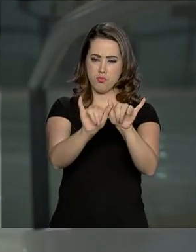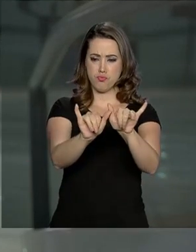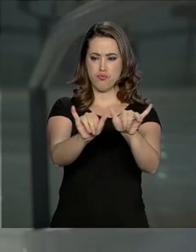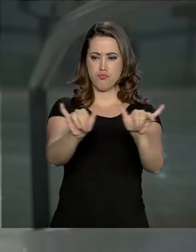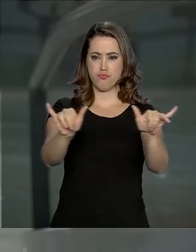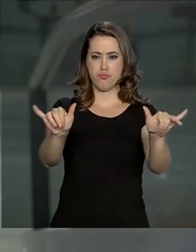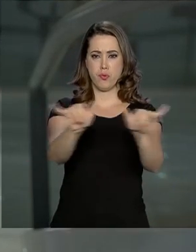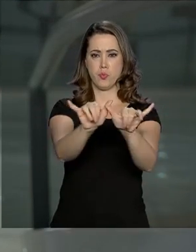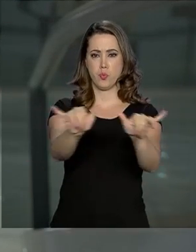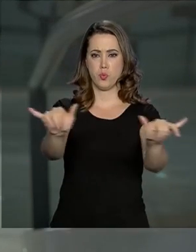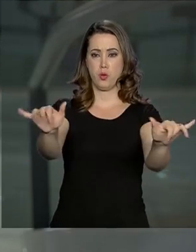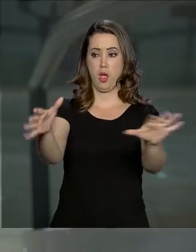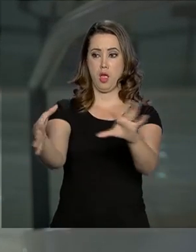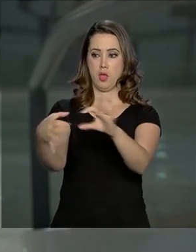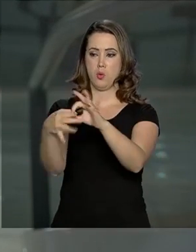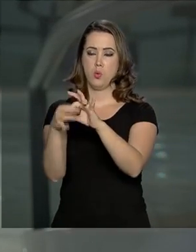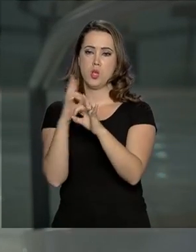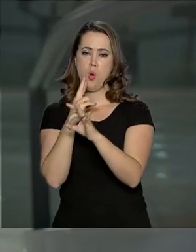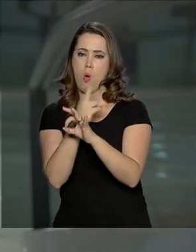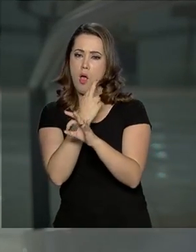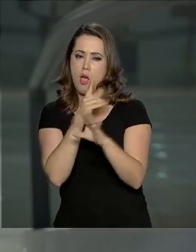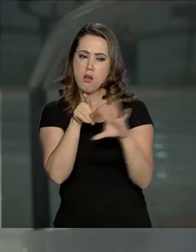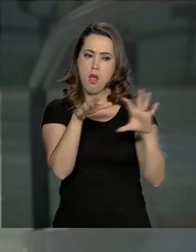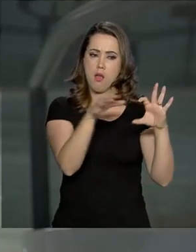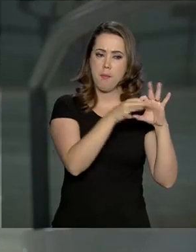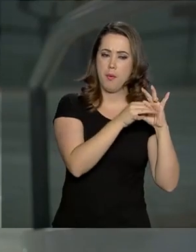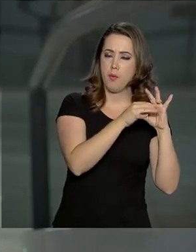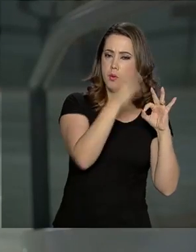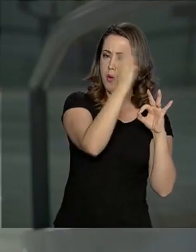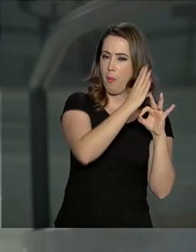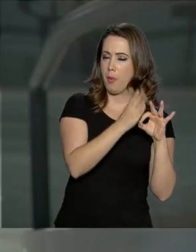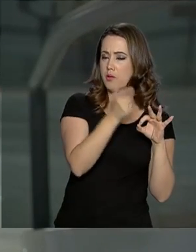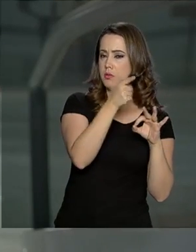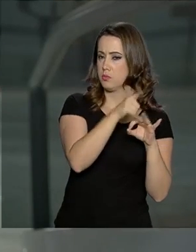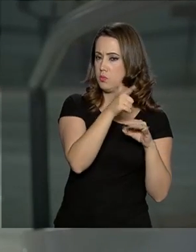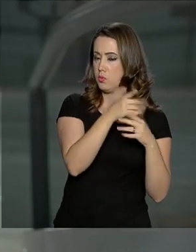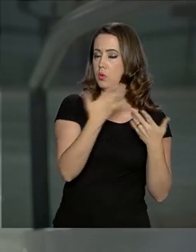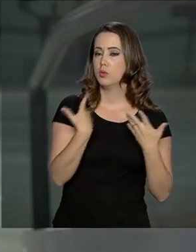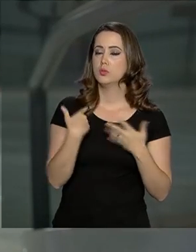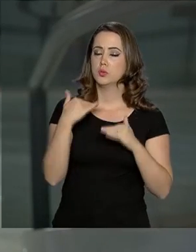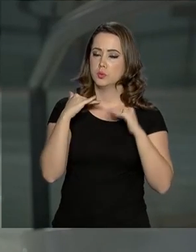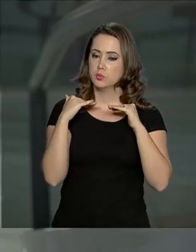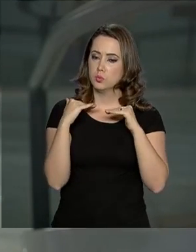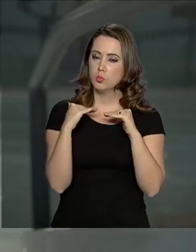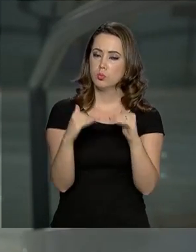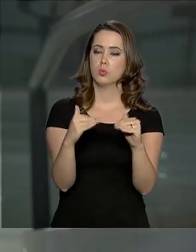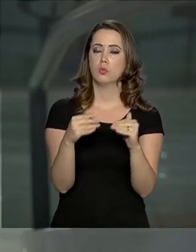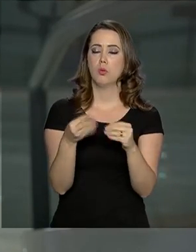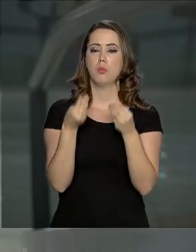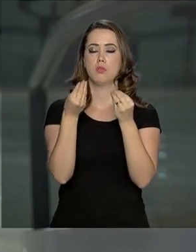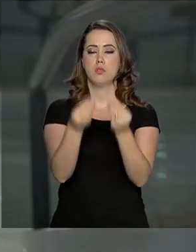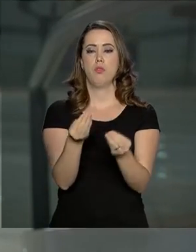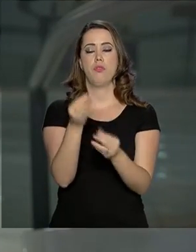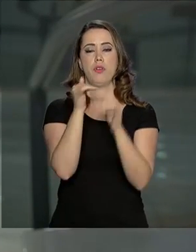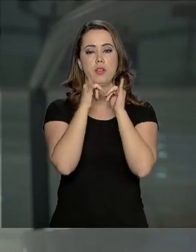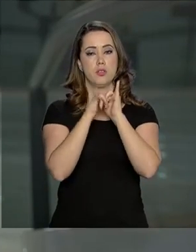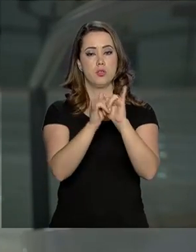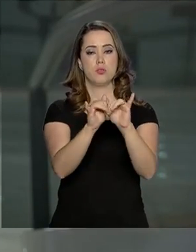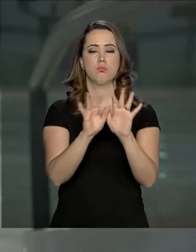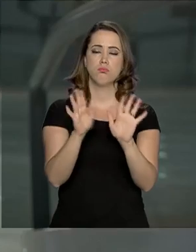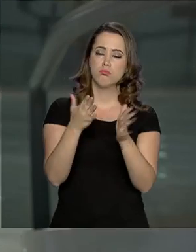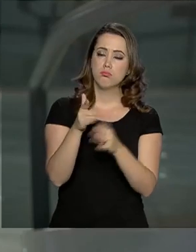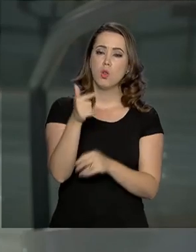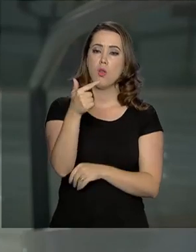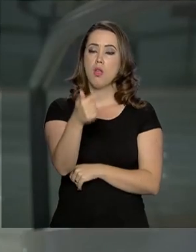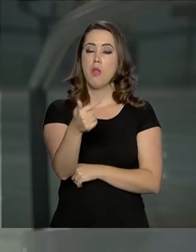Roraima ao sistema interligado nacional e estabilizar o abastecimento de energia no estado. São cerca de